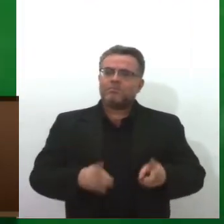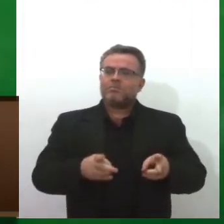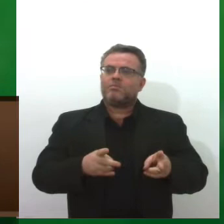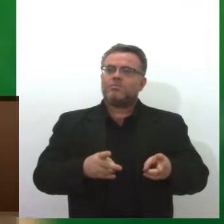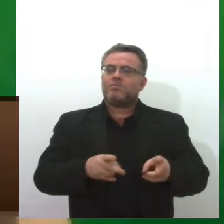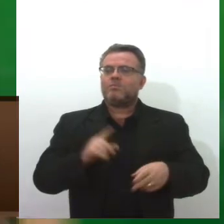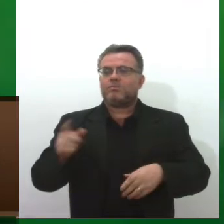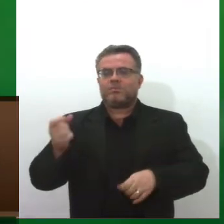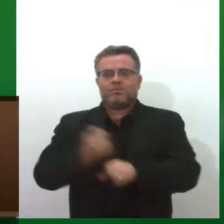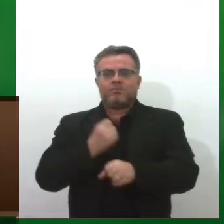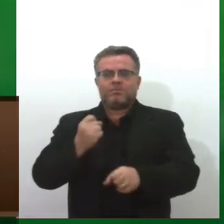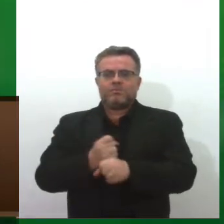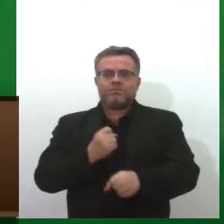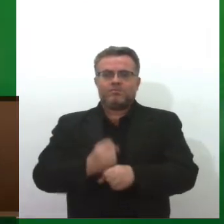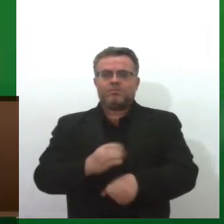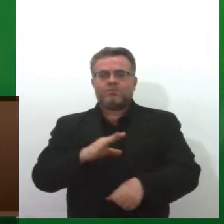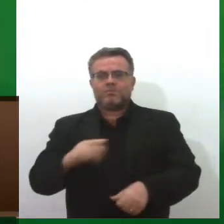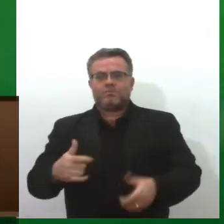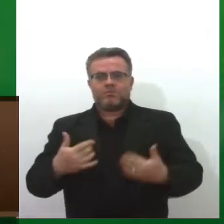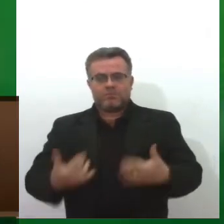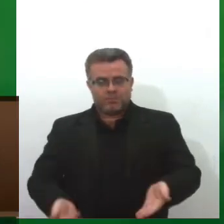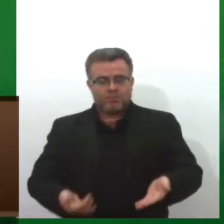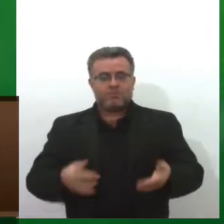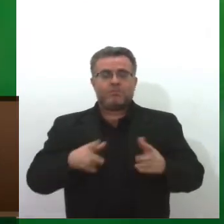civil. Então, ainda tem um peso muito grande.